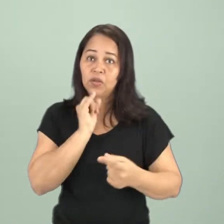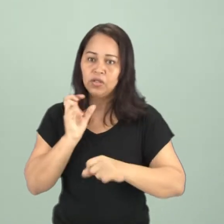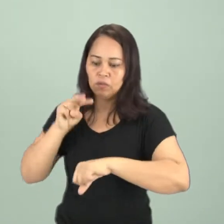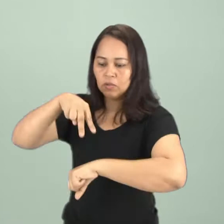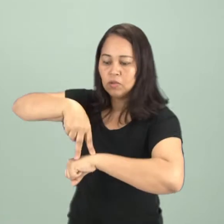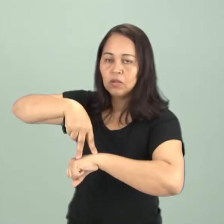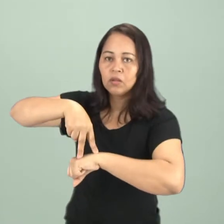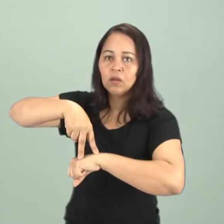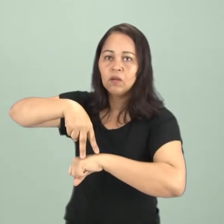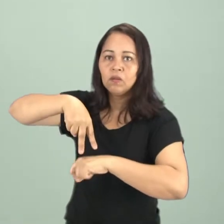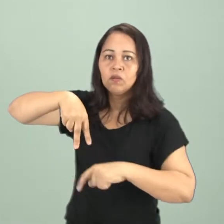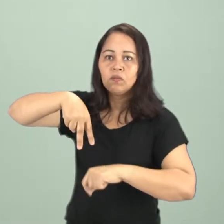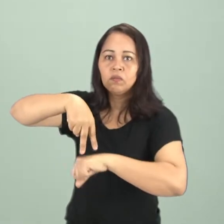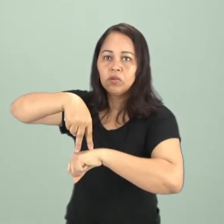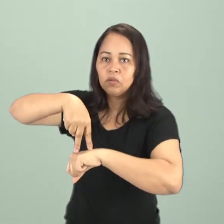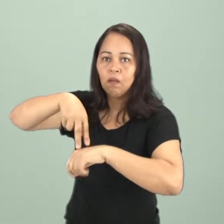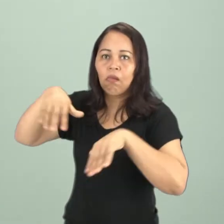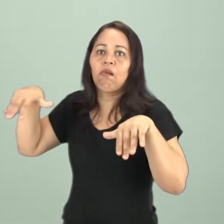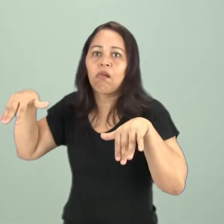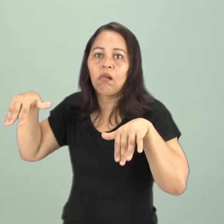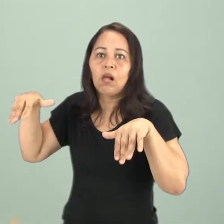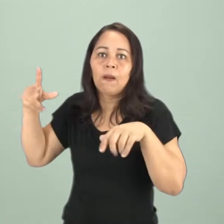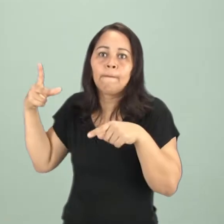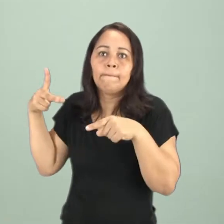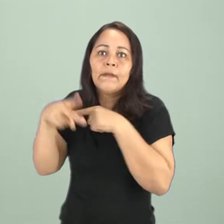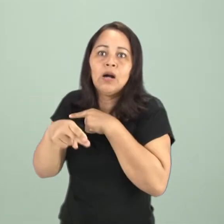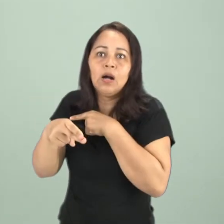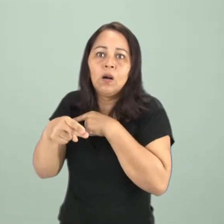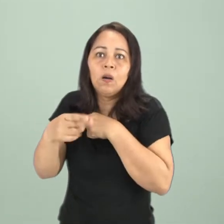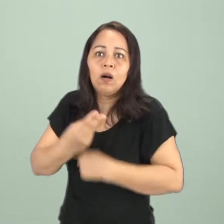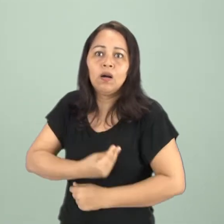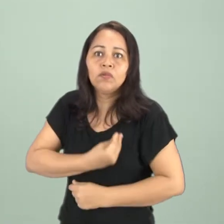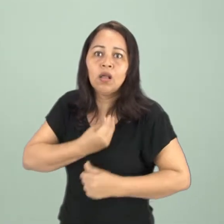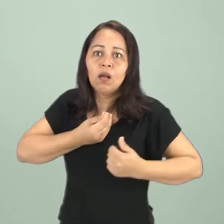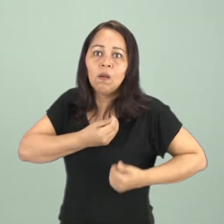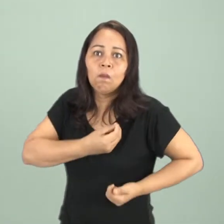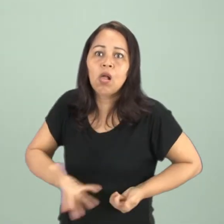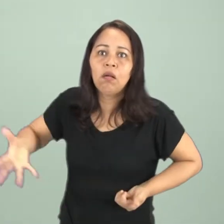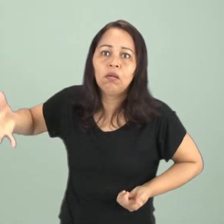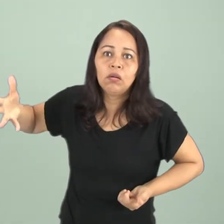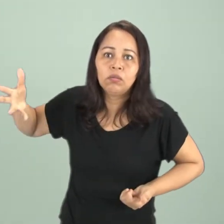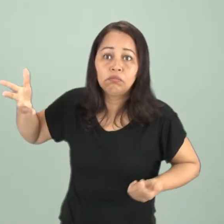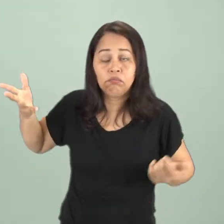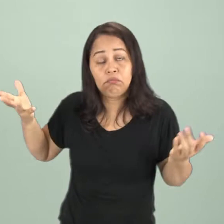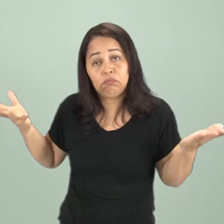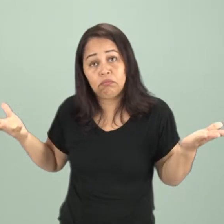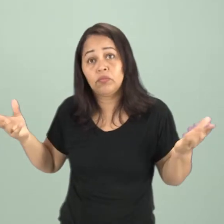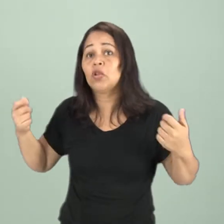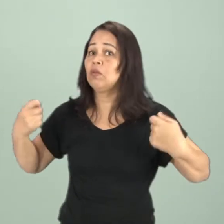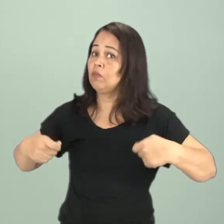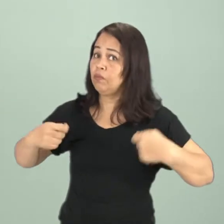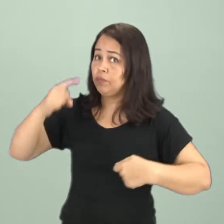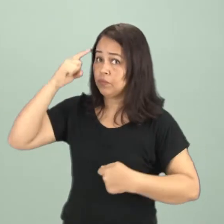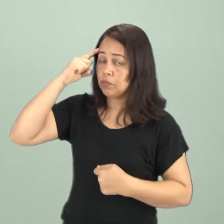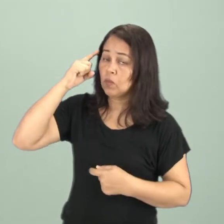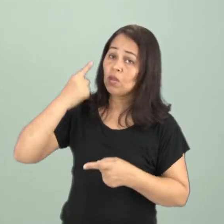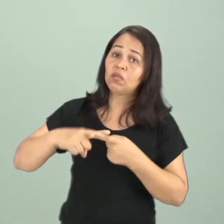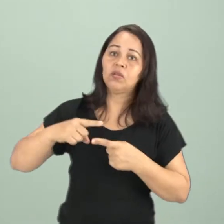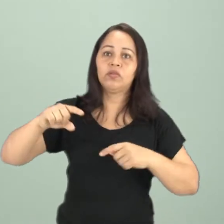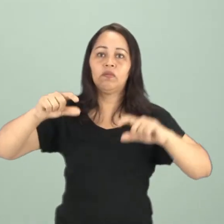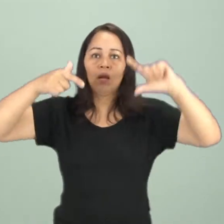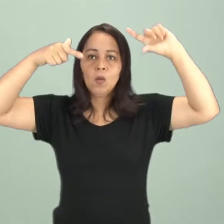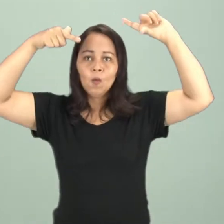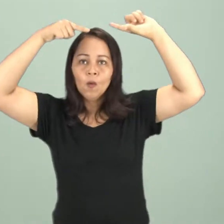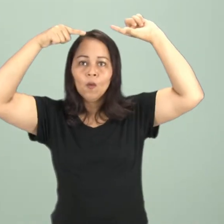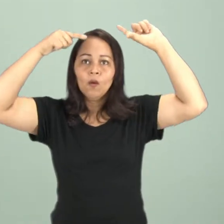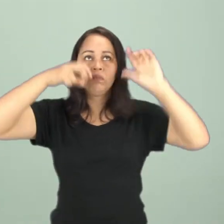não é normal. Não é normal ser infeliz com medo de ir adiante. Então vamos pensar nisso. E aí, eu quero que